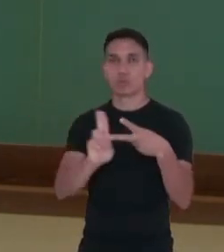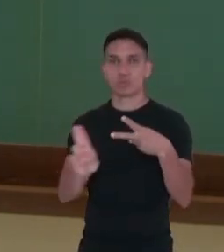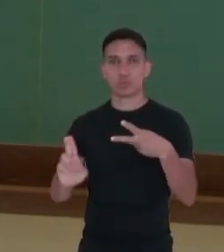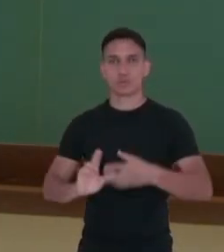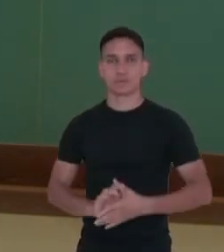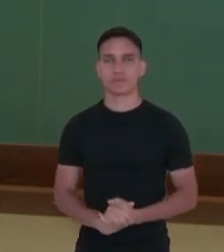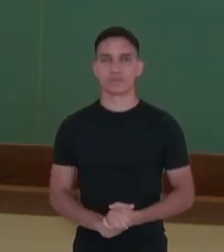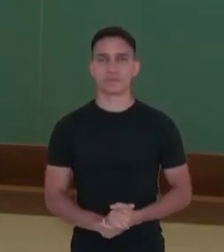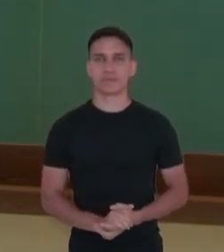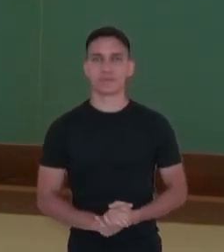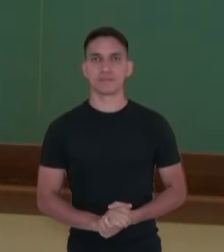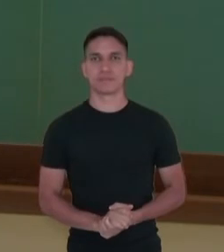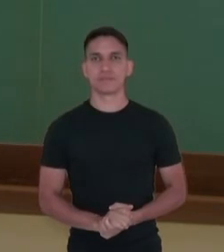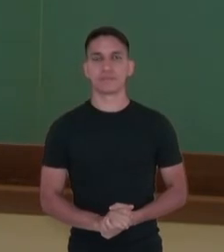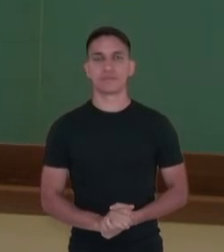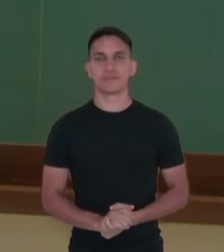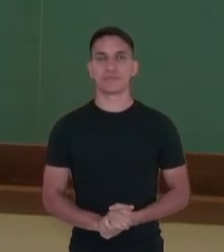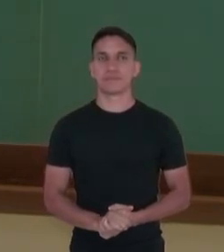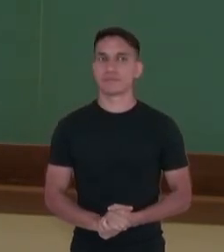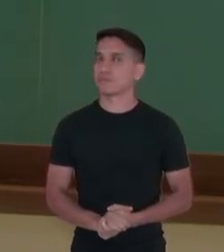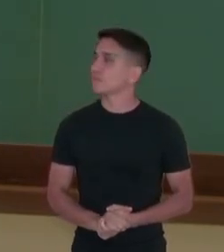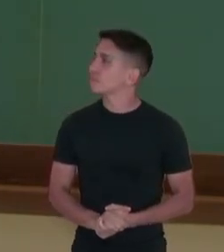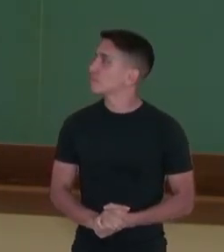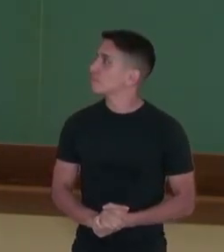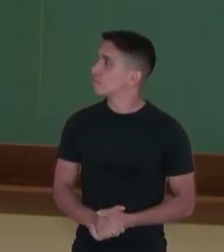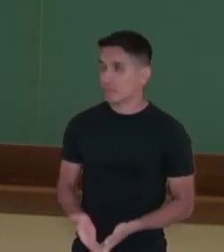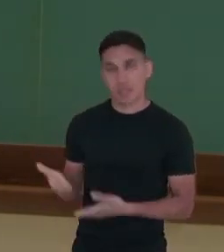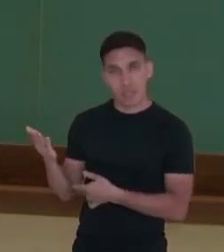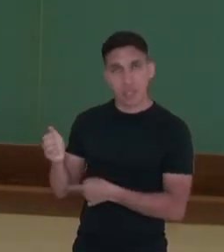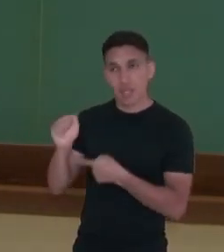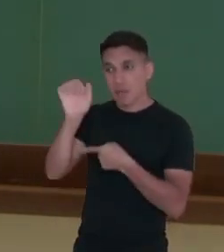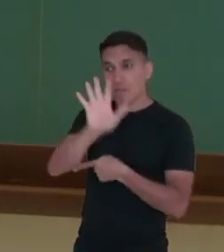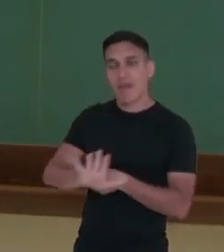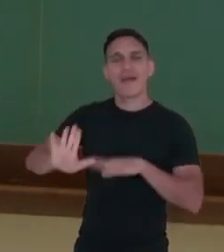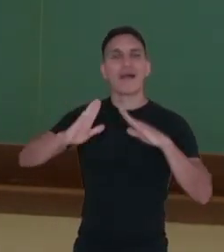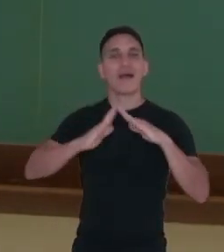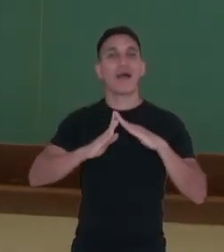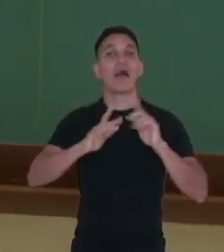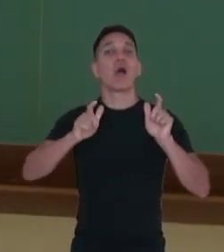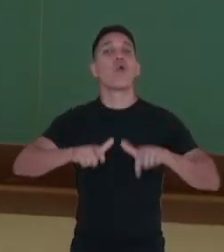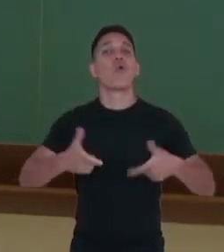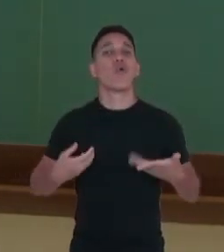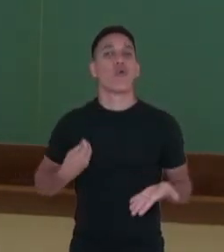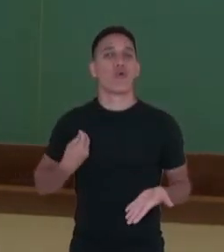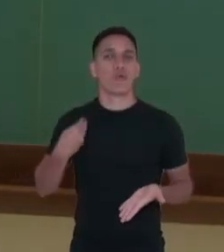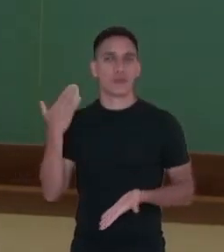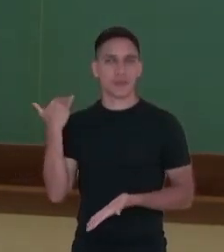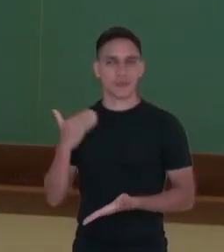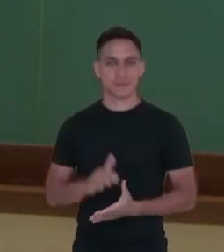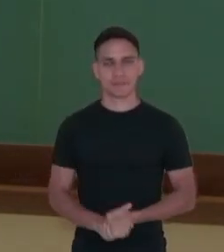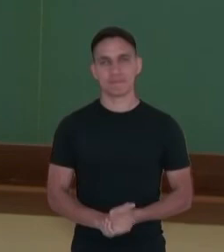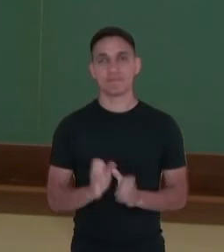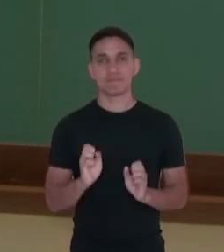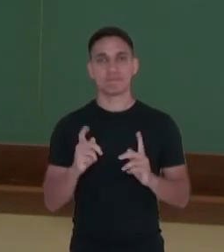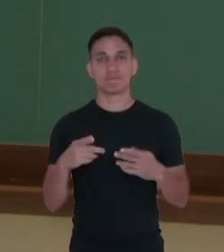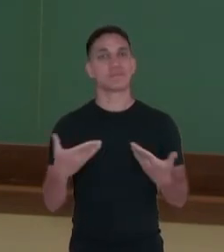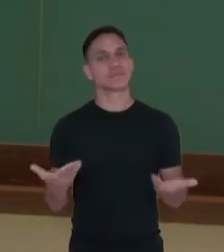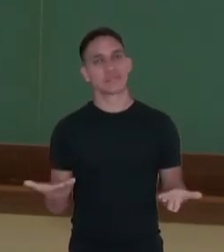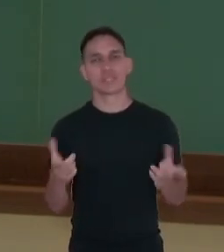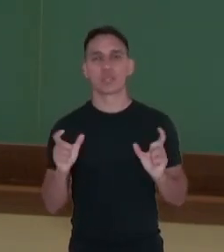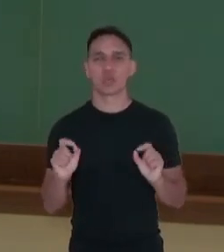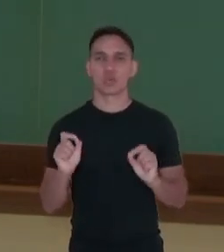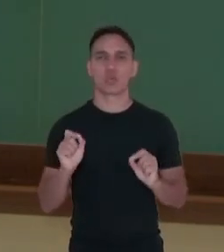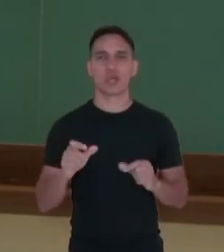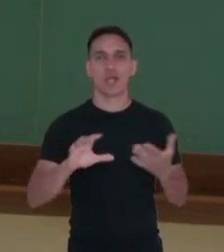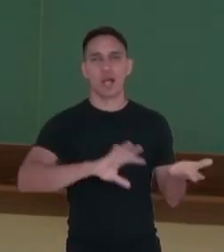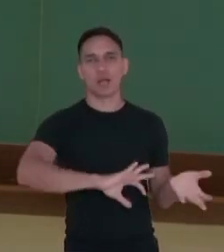and Persuasion, né? E aqui a gente pode ver uma foto, né, da casa da Jane Austen, né, onde ela viveu, ok? Então, pessoal,